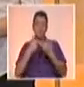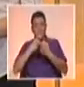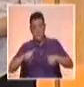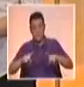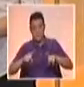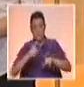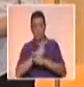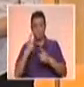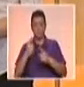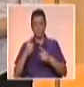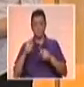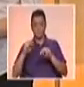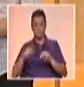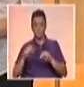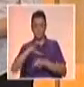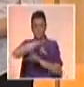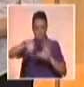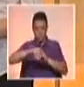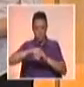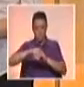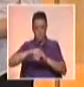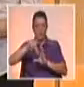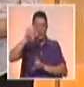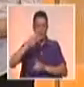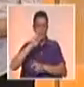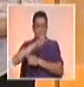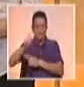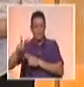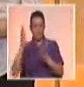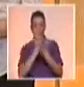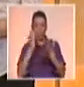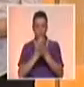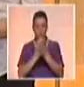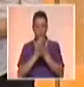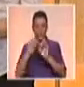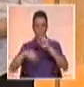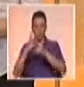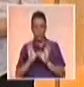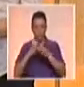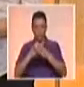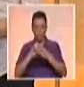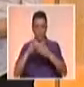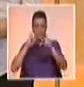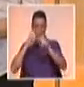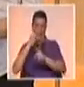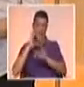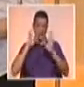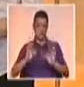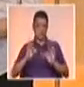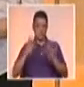diferenças, porque nós incluímos uma visita de estudo. Repetem com um outro grupo, na segunda semana, e depois com outro. Exatamente. E basicamente é isso,